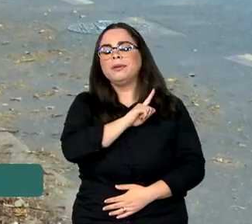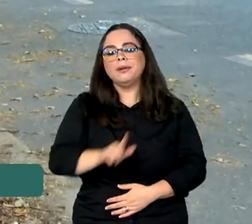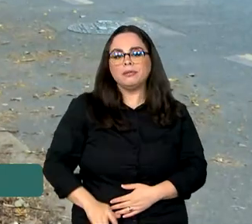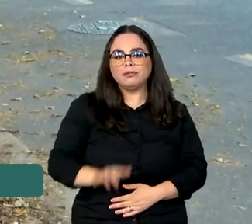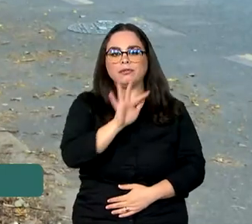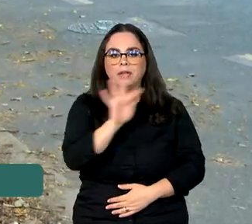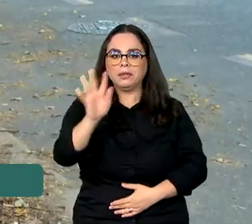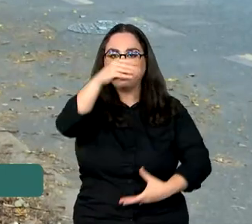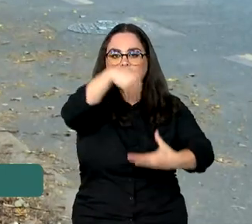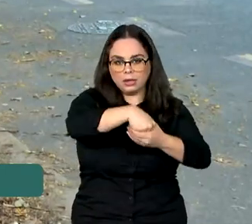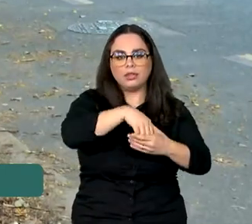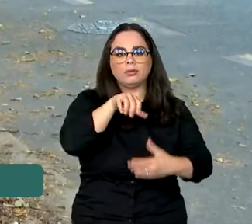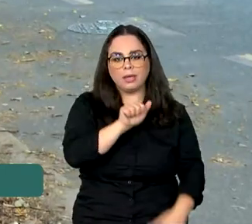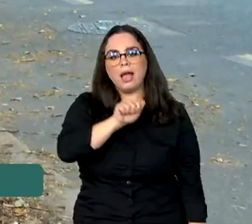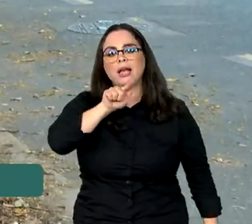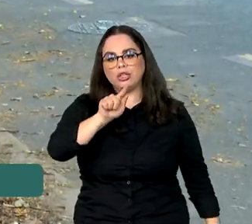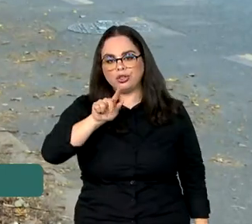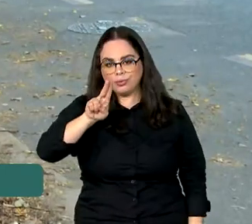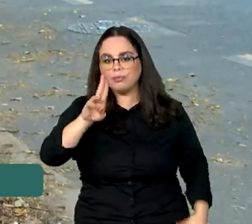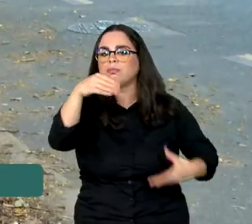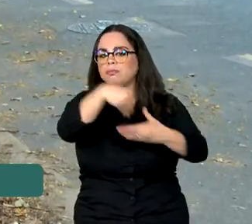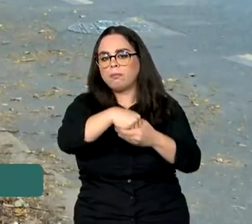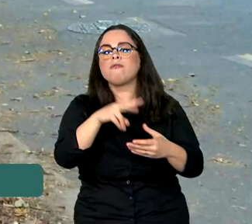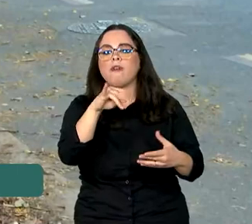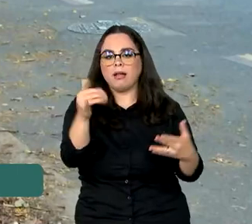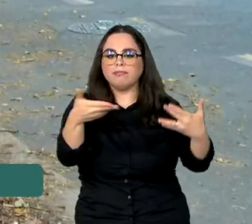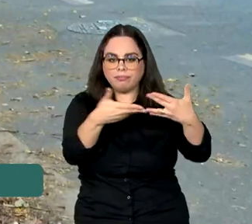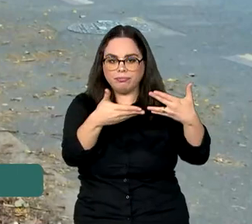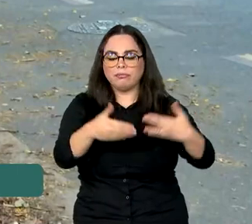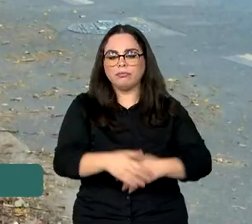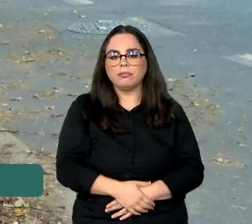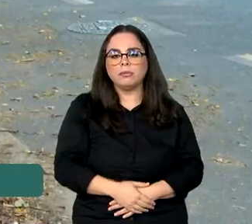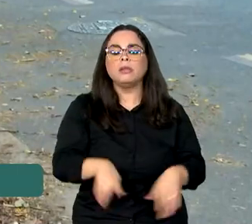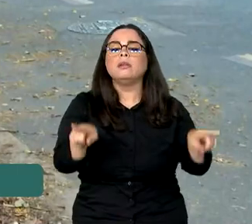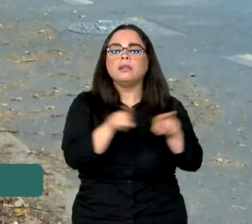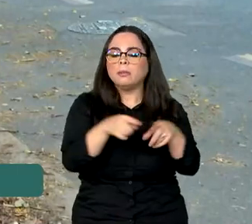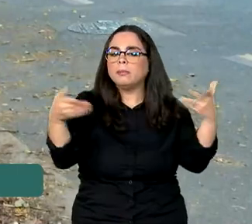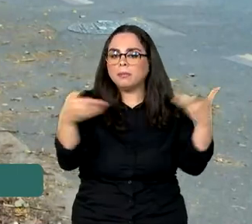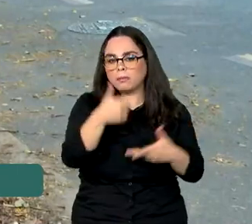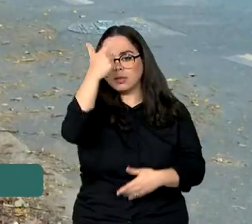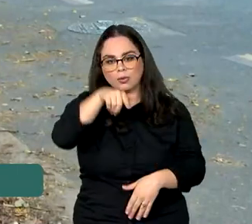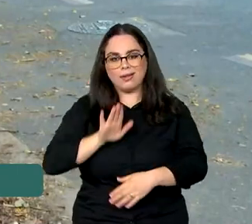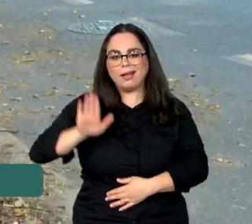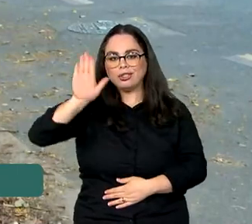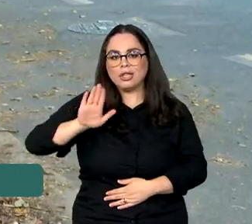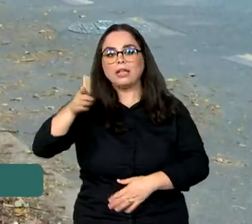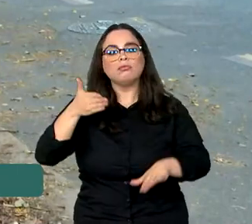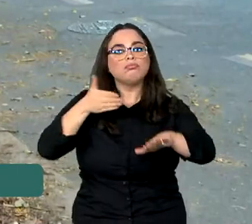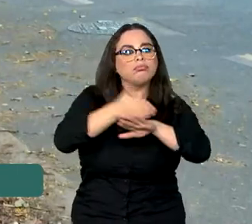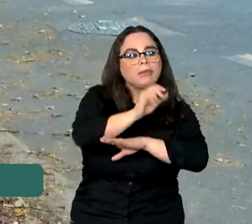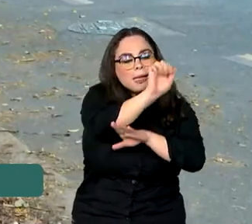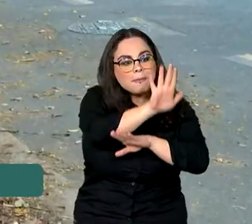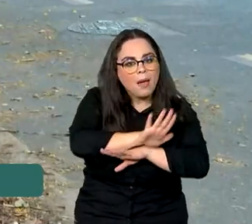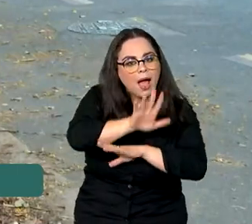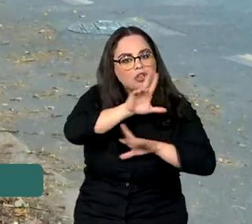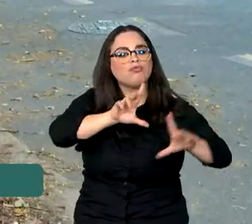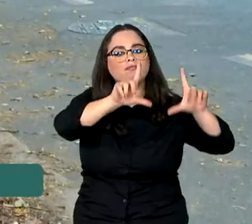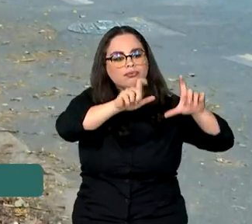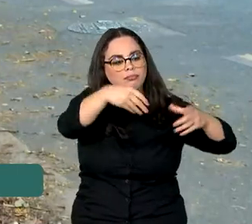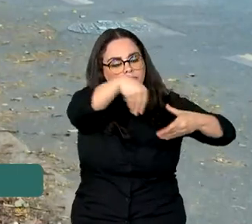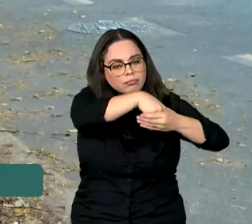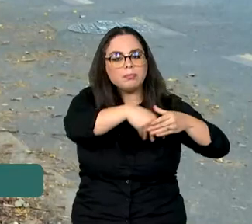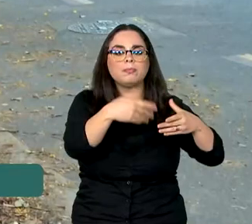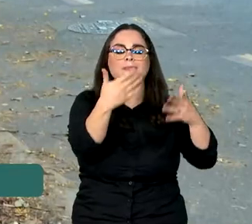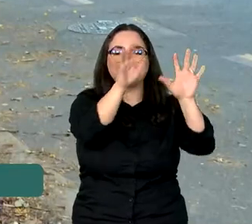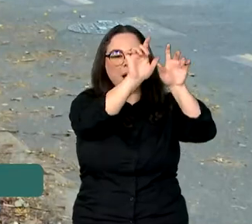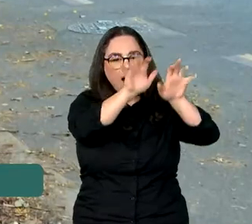por meio da Advocacia Geral da União, vai recorrer. Hoje também os candidatos terão acesso à imagem da prova discursiva, além